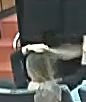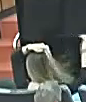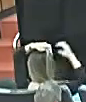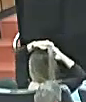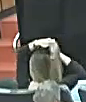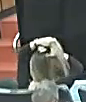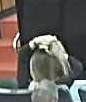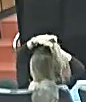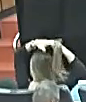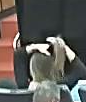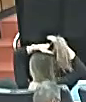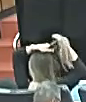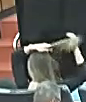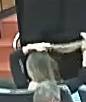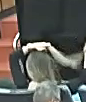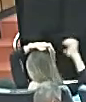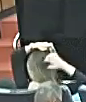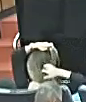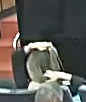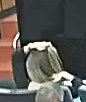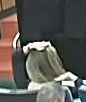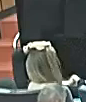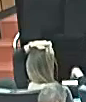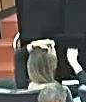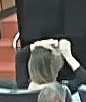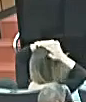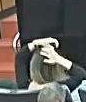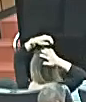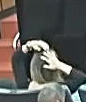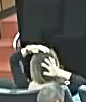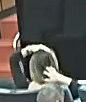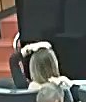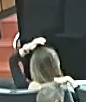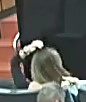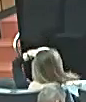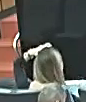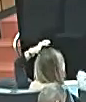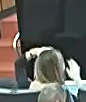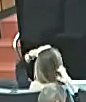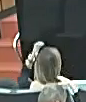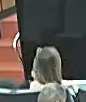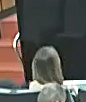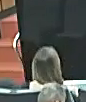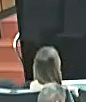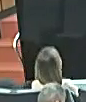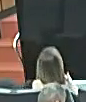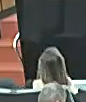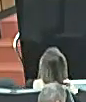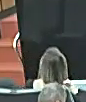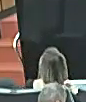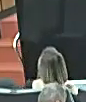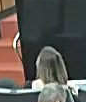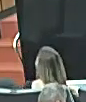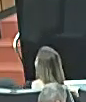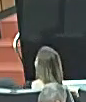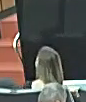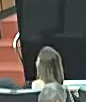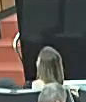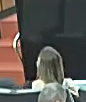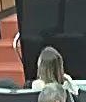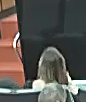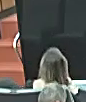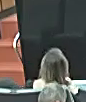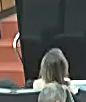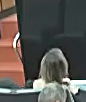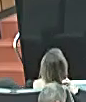dentro das unidades porque não tem uma lei orgânica que o gestor chamado de isto fala ao a gente só quer benefício a gente vai querer o quê